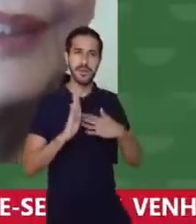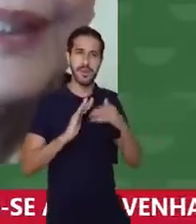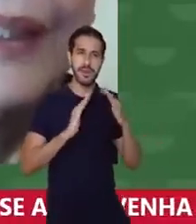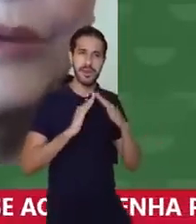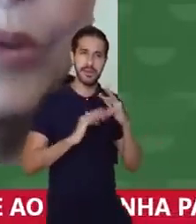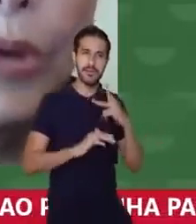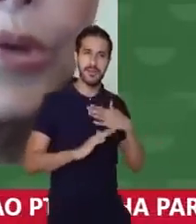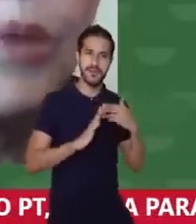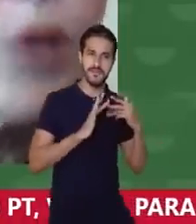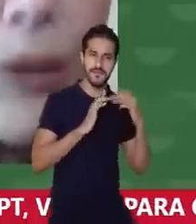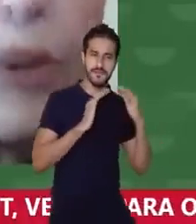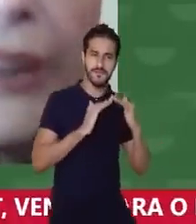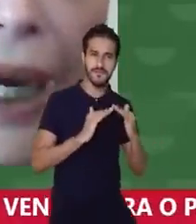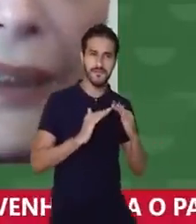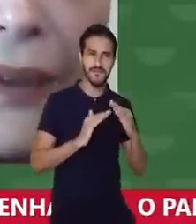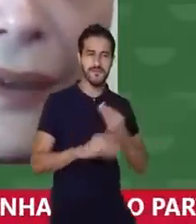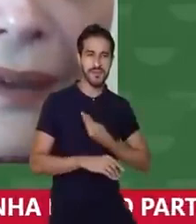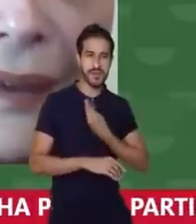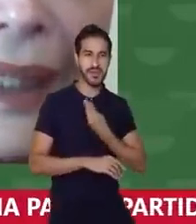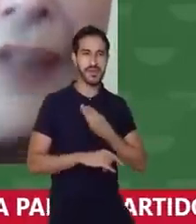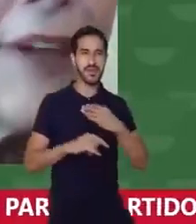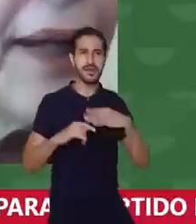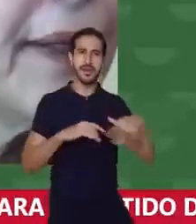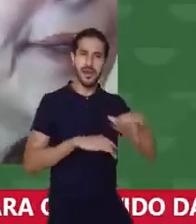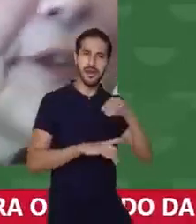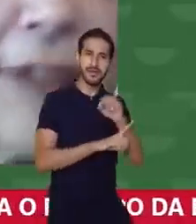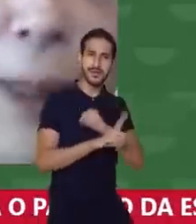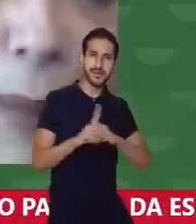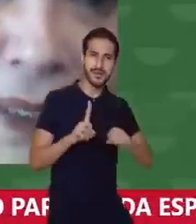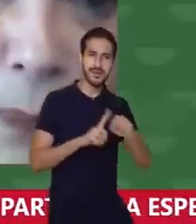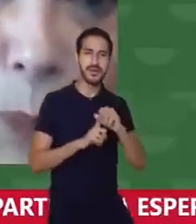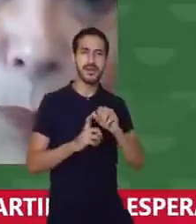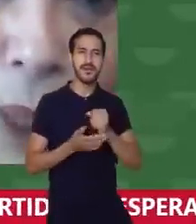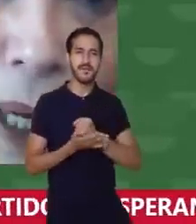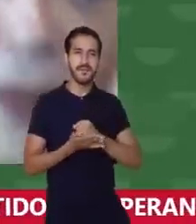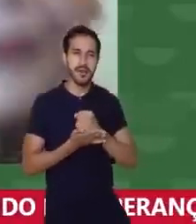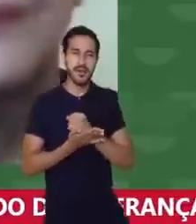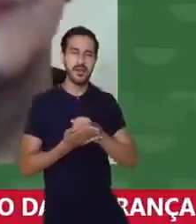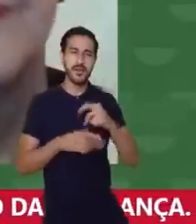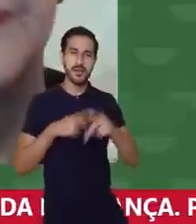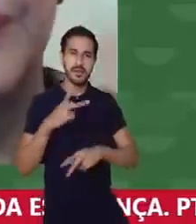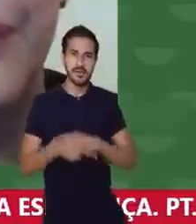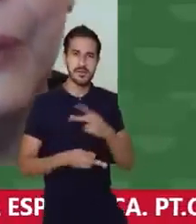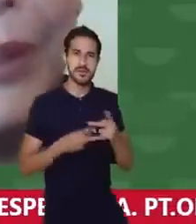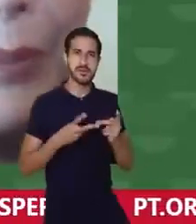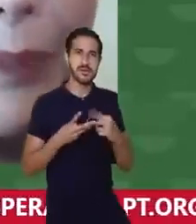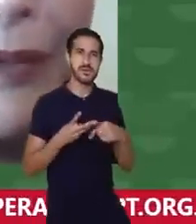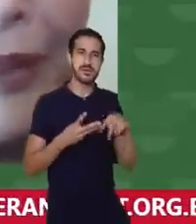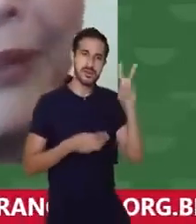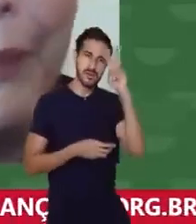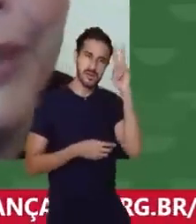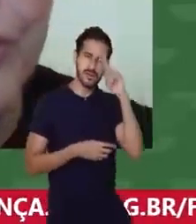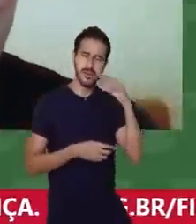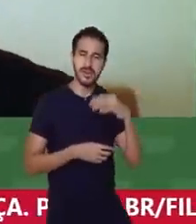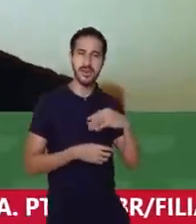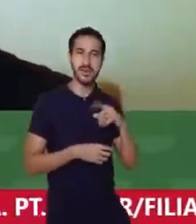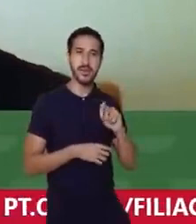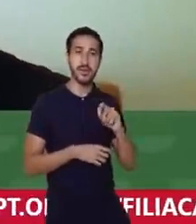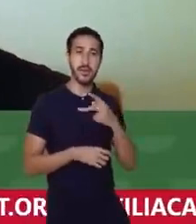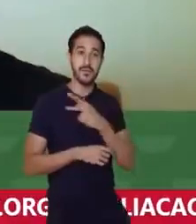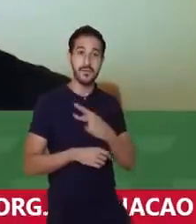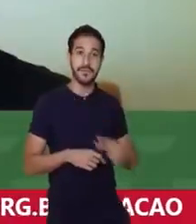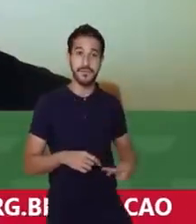Vida, e todos, como nas sociais, né, que vai, farmácia popular. Eu lembro perfeitamente